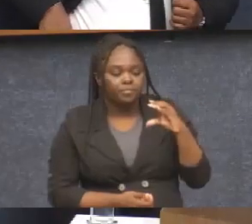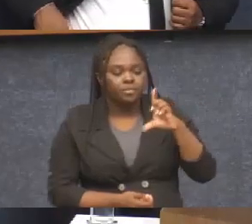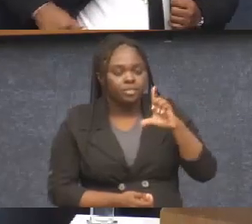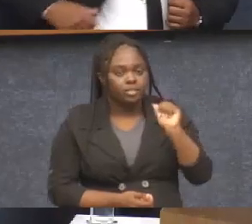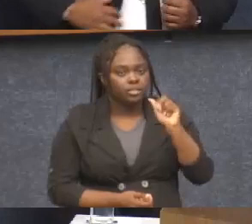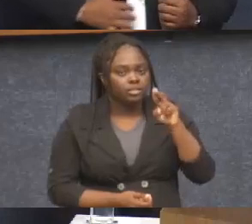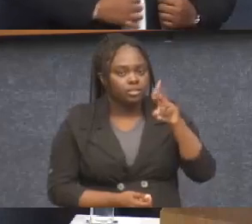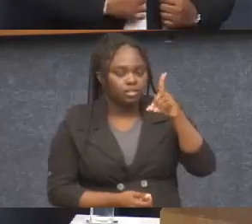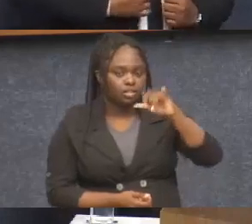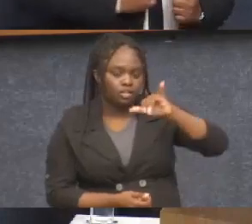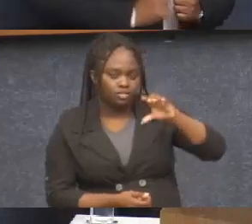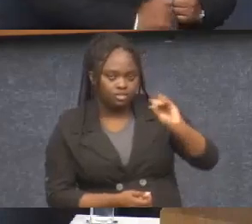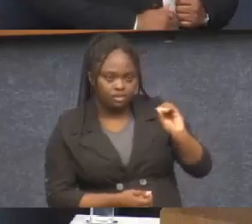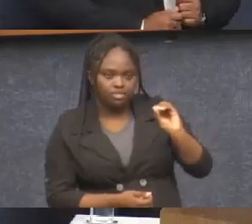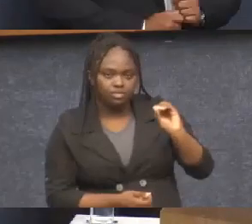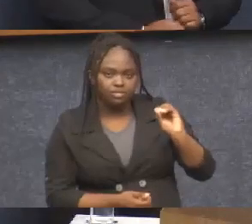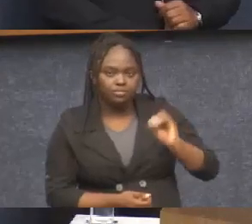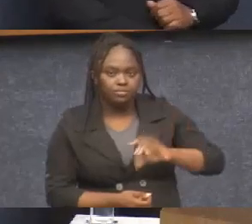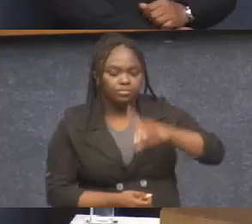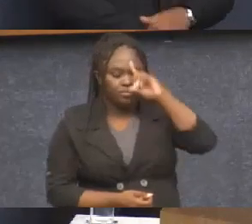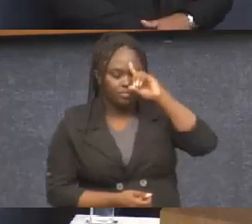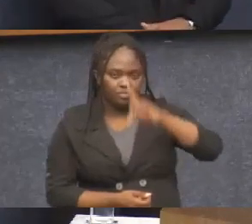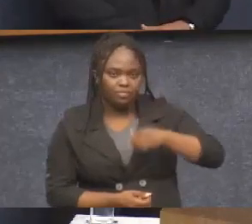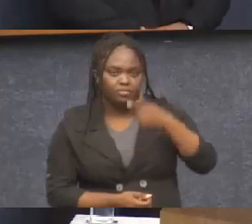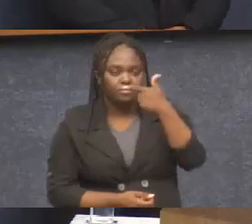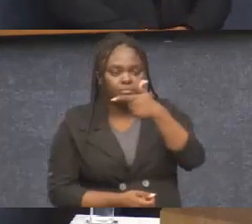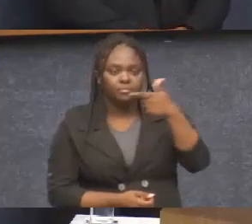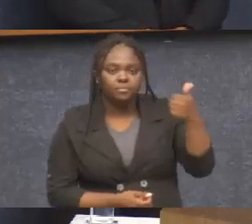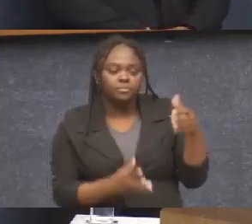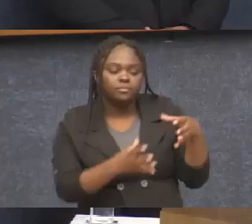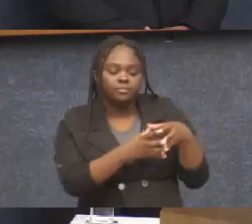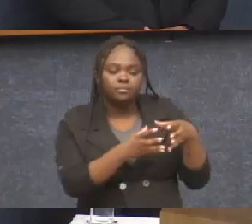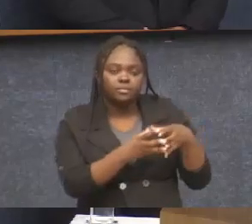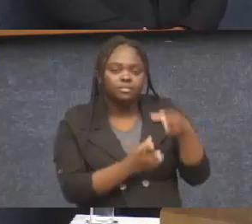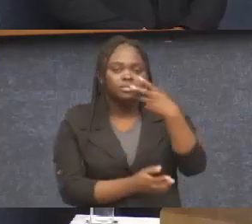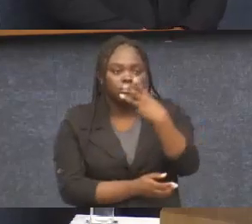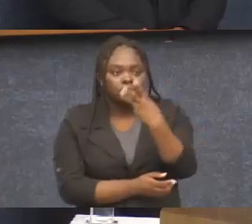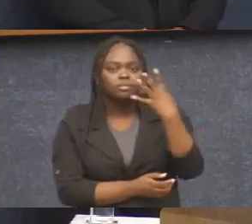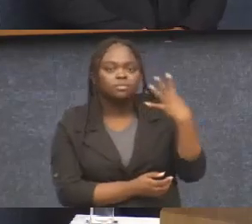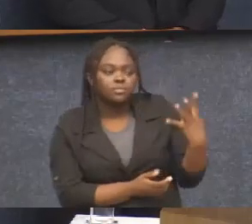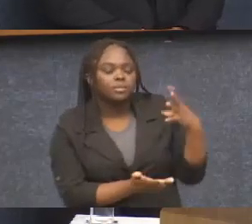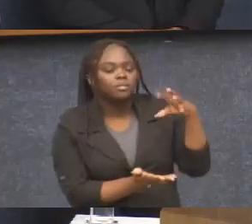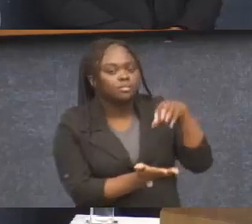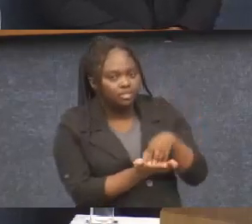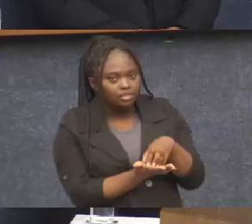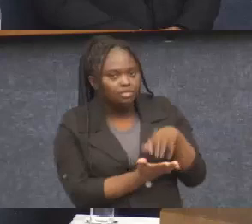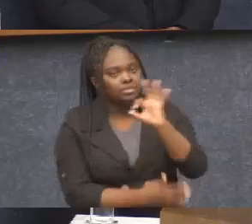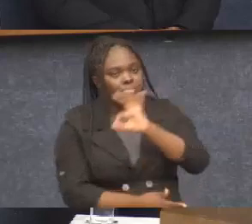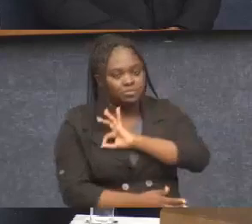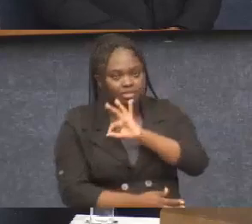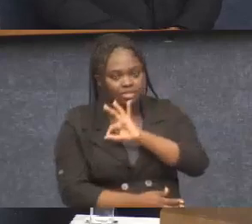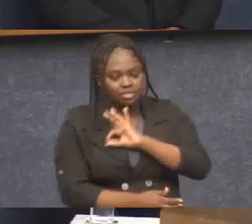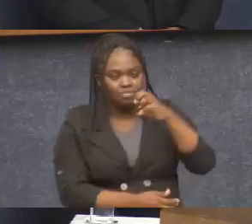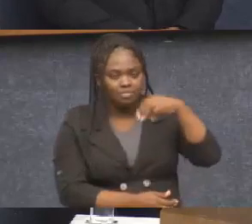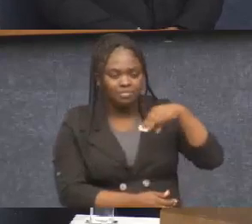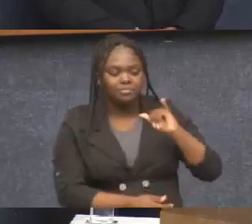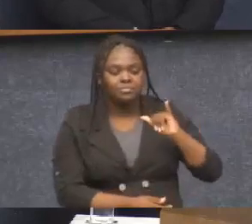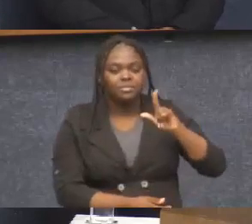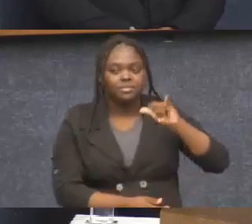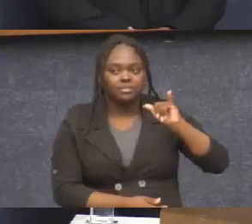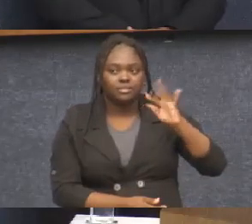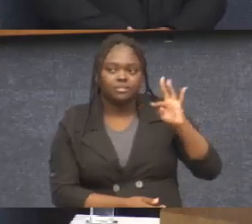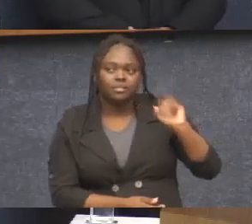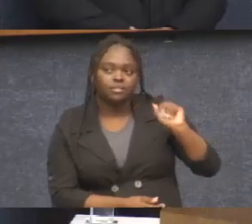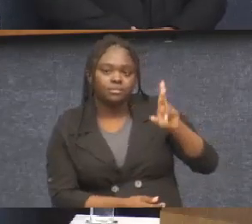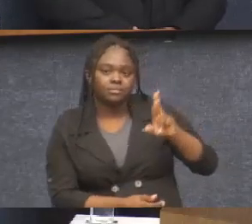Antônio Jorge, comandante da 21ª Companhia do 34º Batalhão da Polícia Militar.